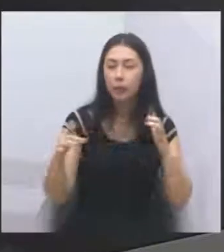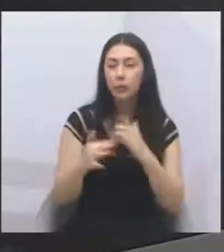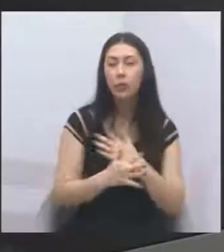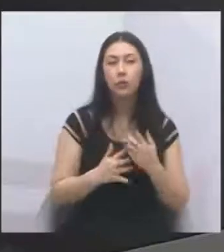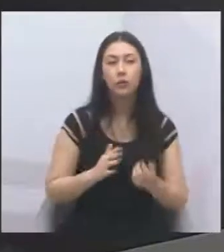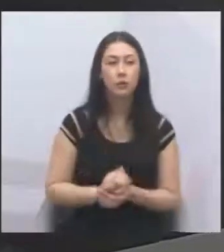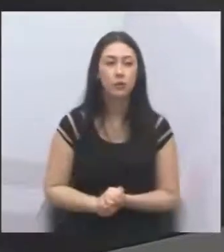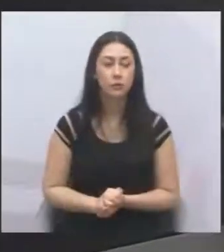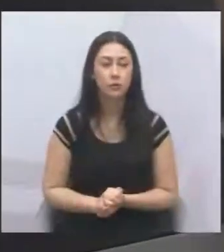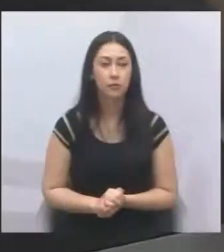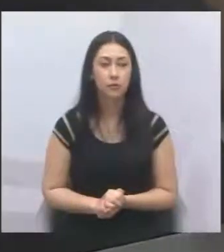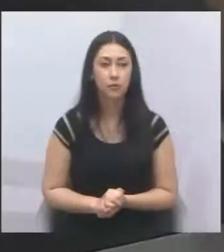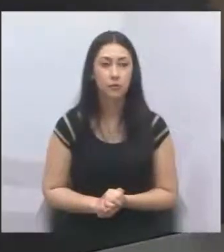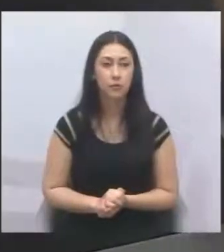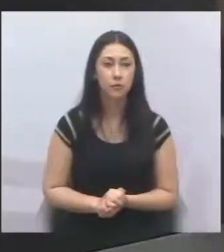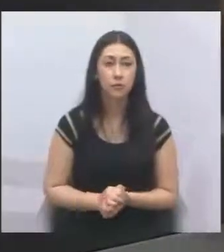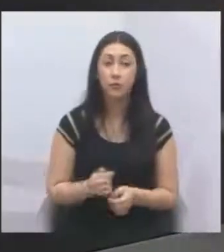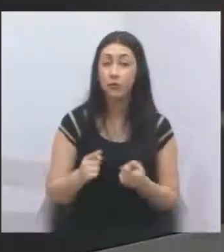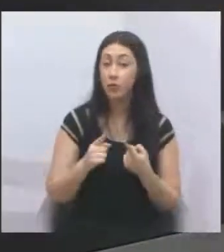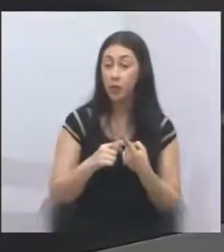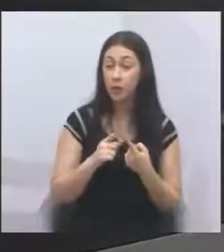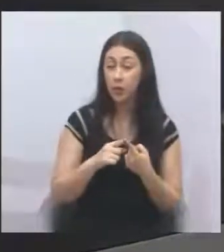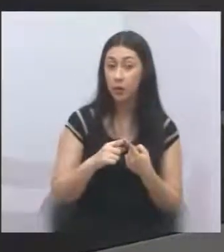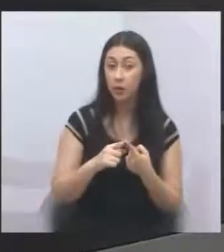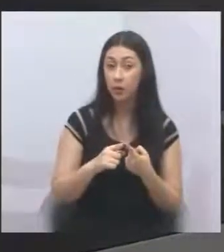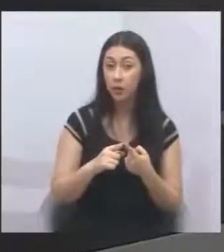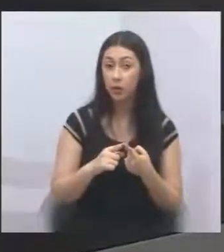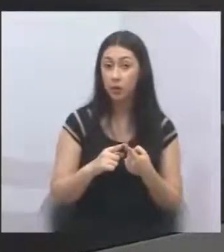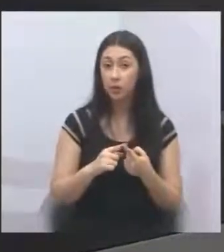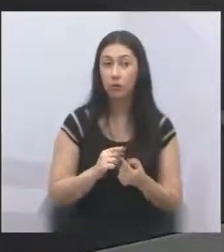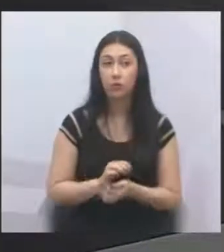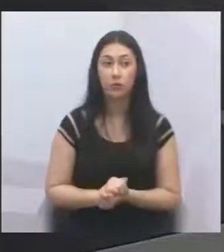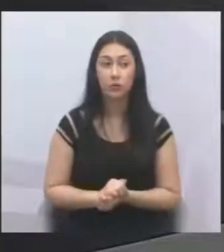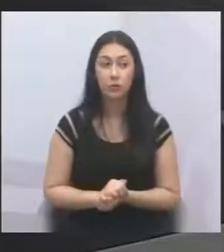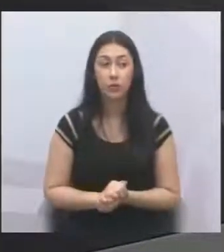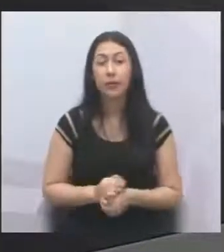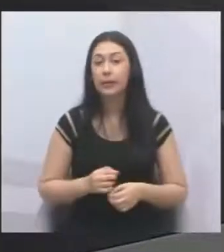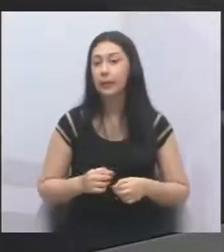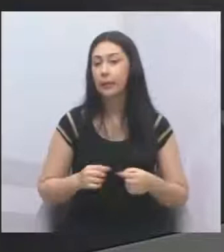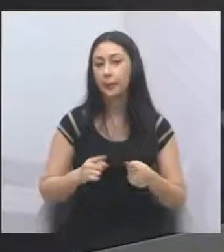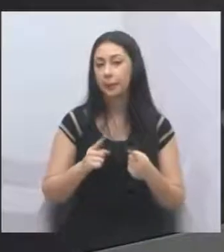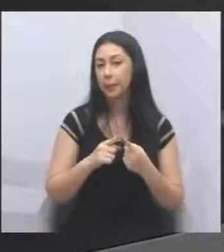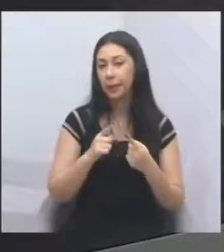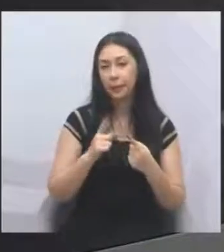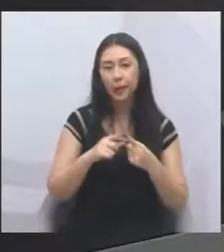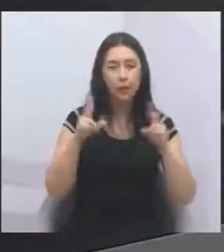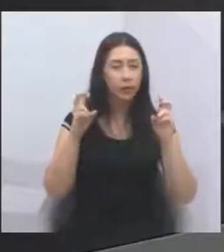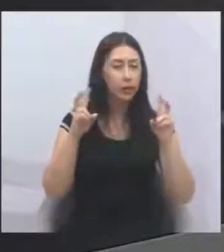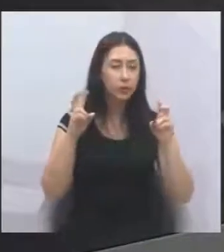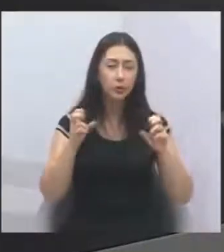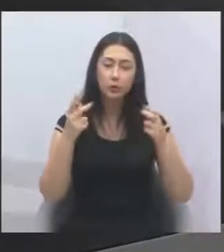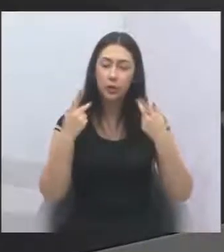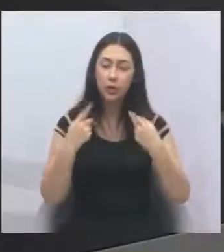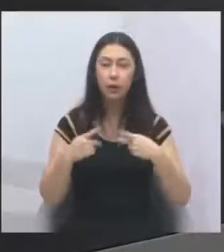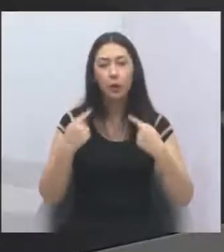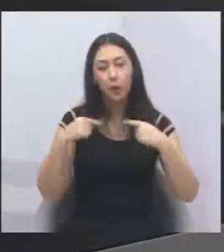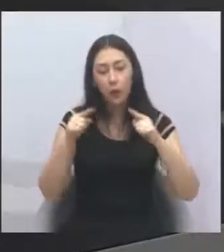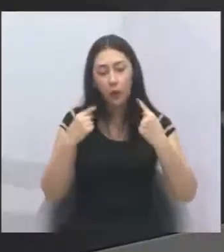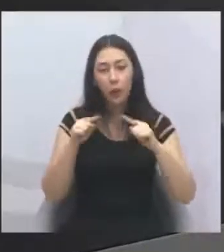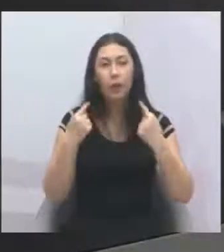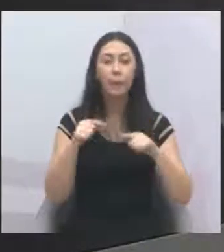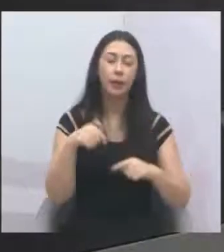Flávio. Em primeiro lugar, nas paradas de sucesso. É o tema mais comentado e reclamado aqui pelos